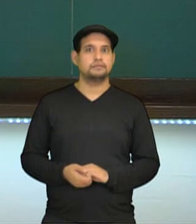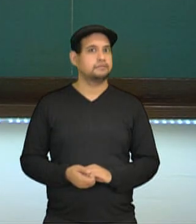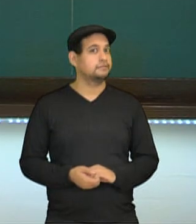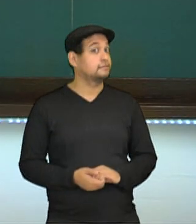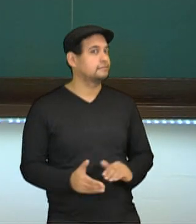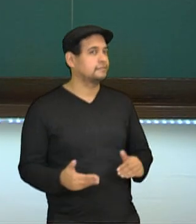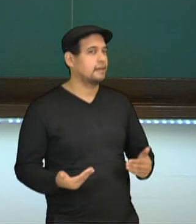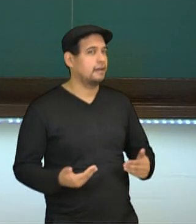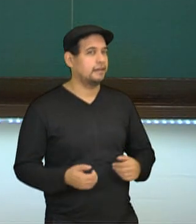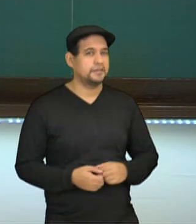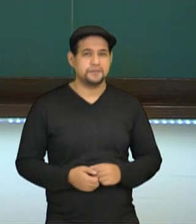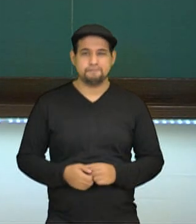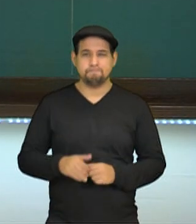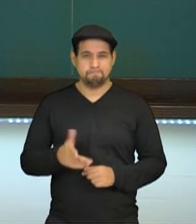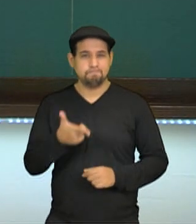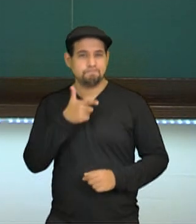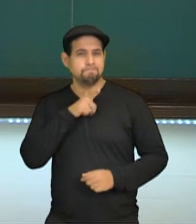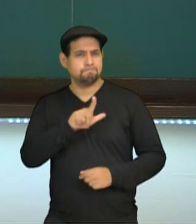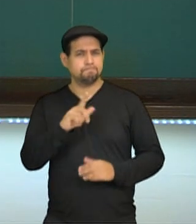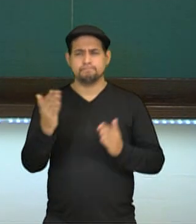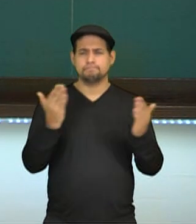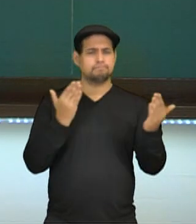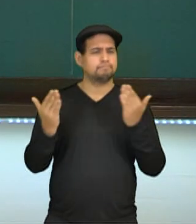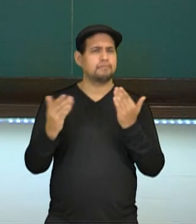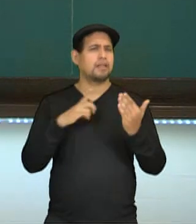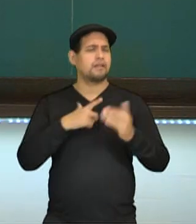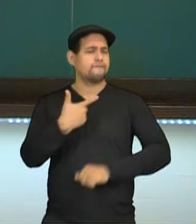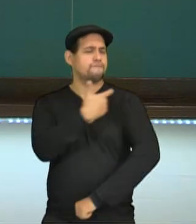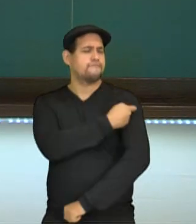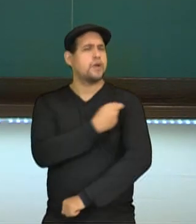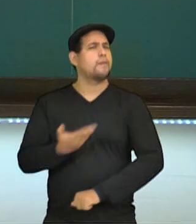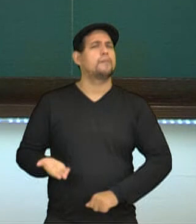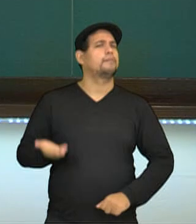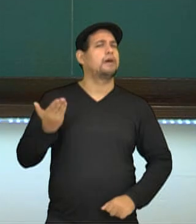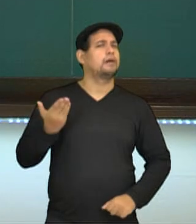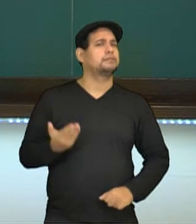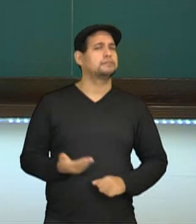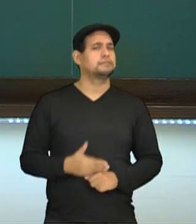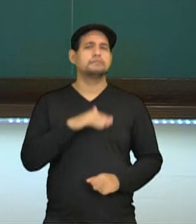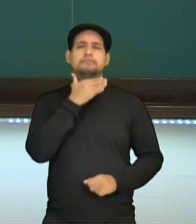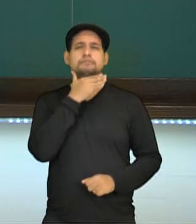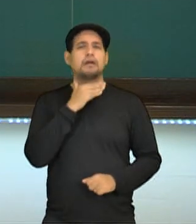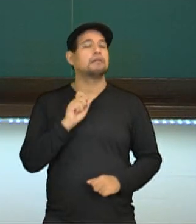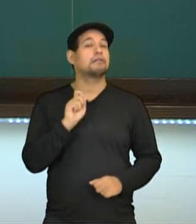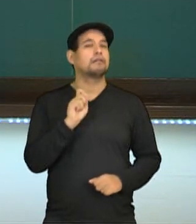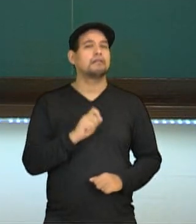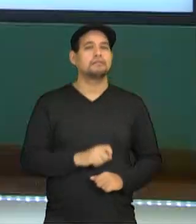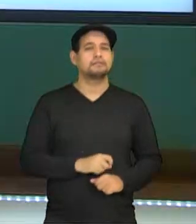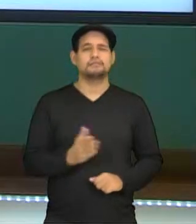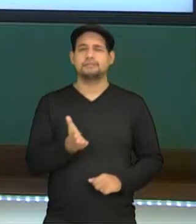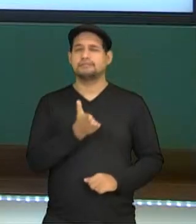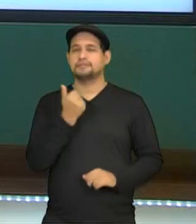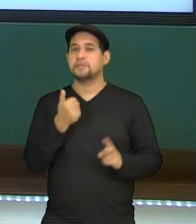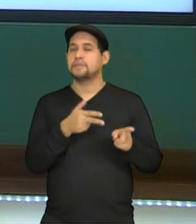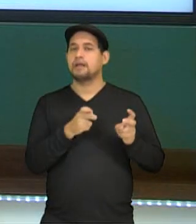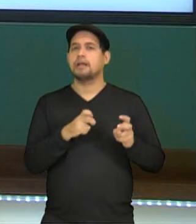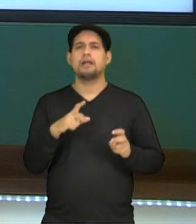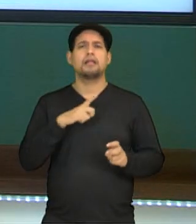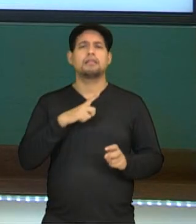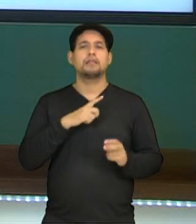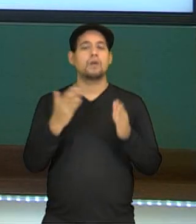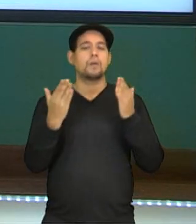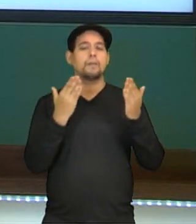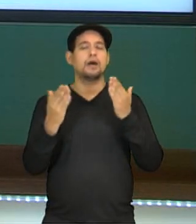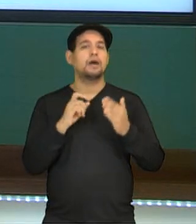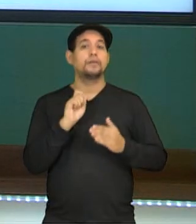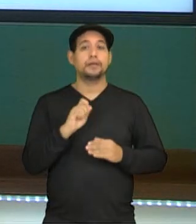E aí, gente, conseguiram comparar quem que tinha vacinado mais ali em março? Ah, então vamos ver, né? O que que a gente tem que